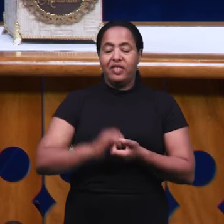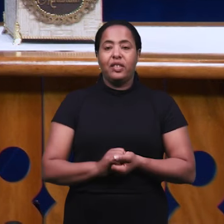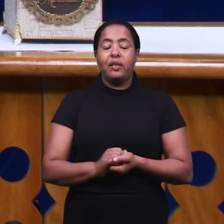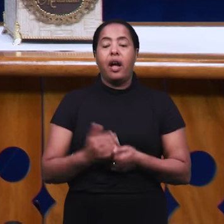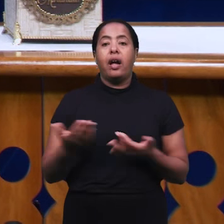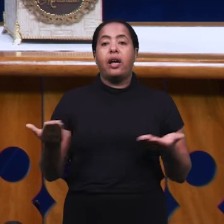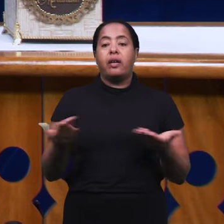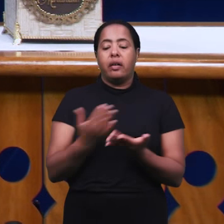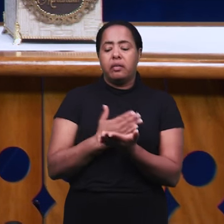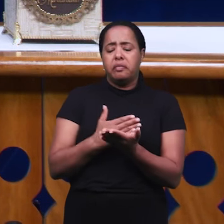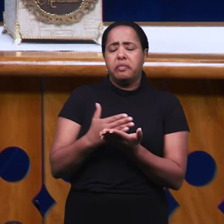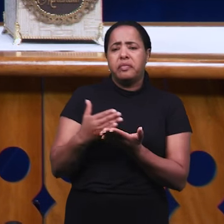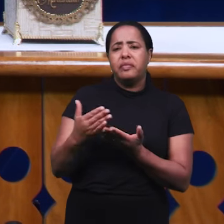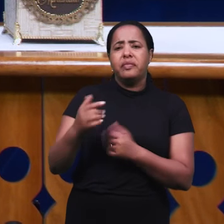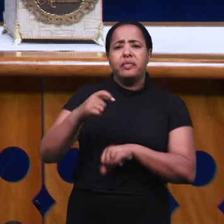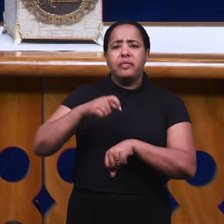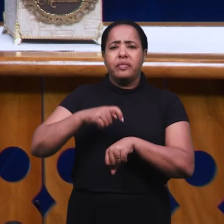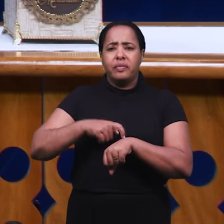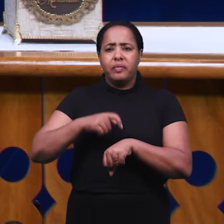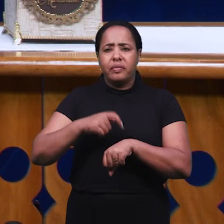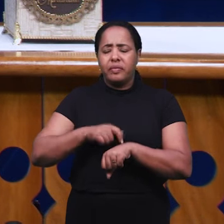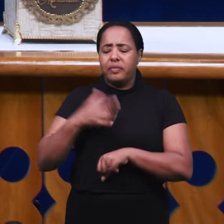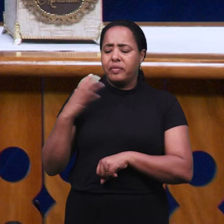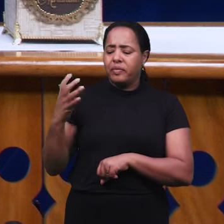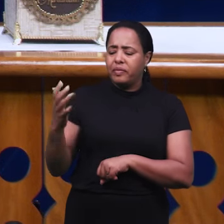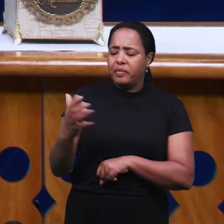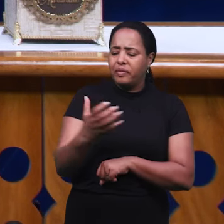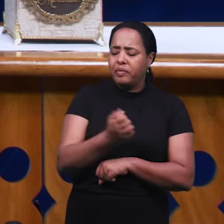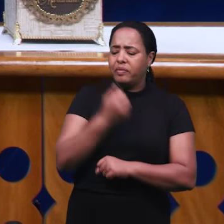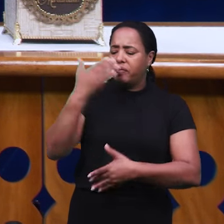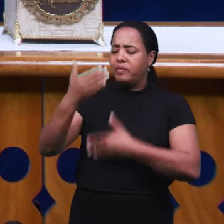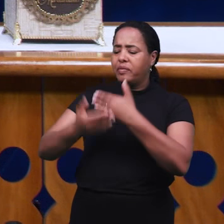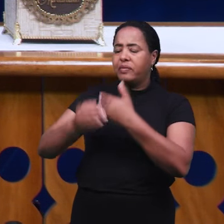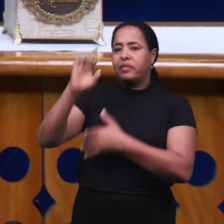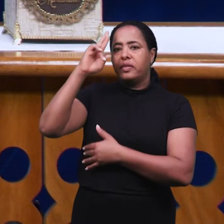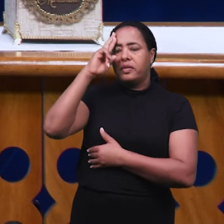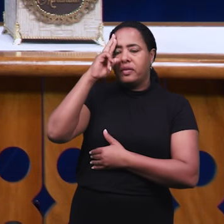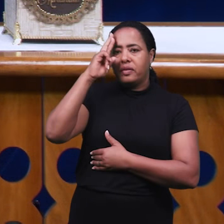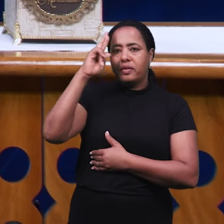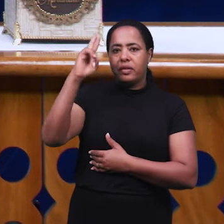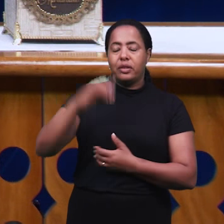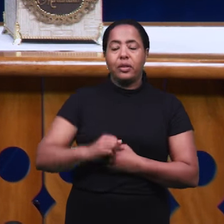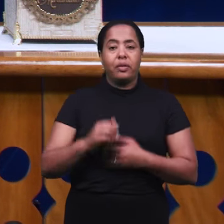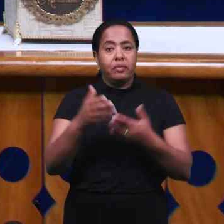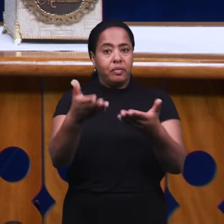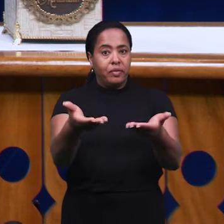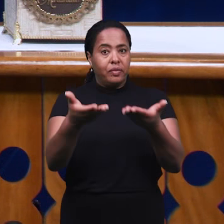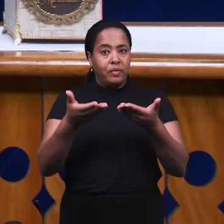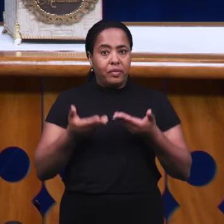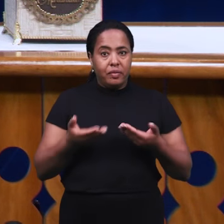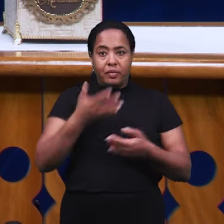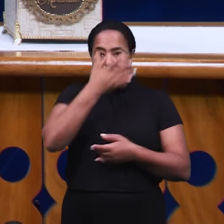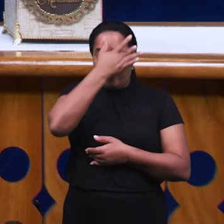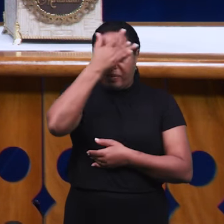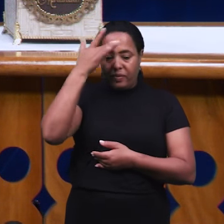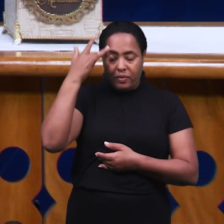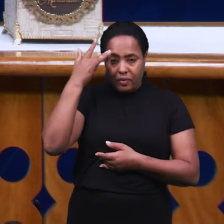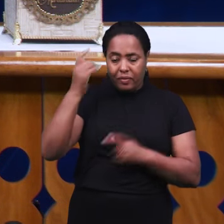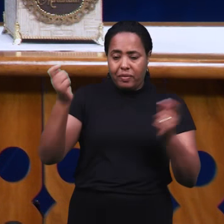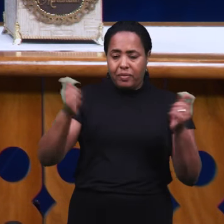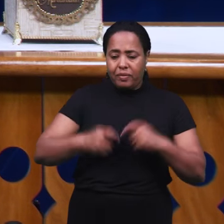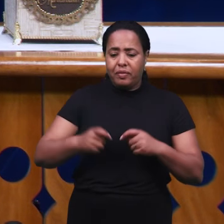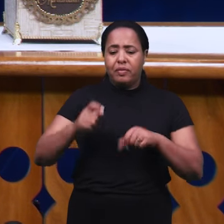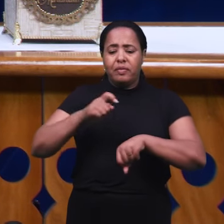Nós vamos dar início a este momento de adoração na presença do Senhor e convidamos os que puderem